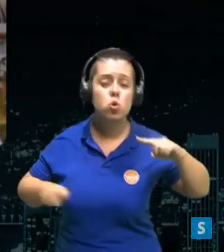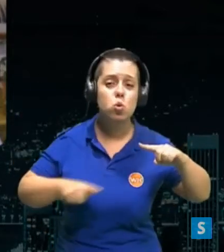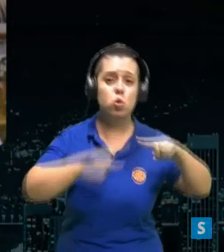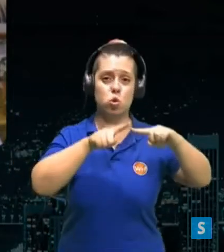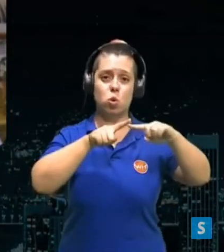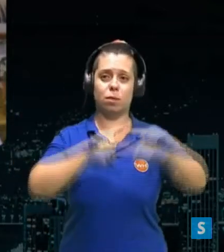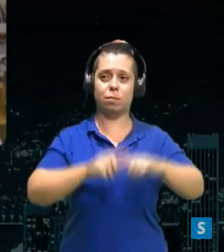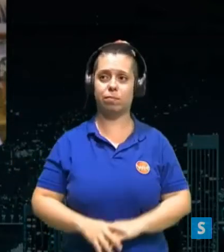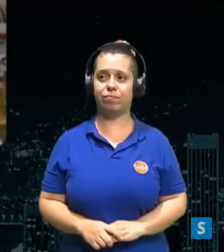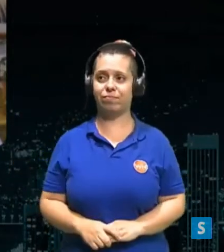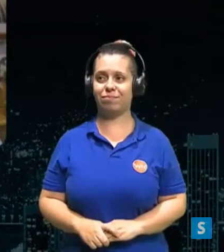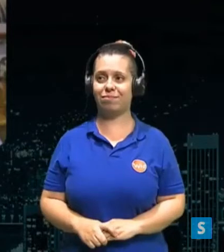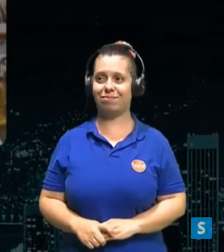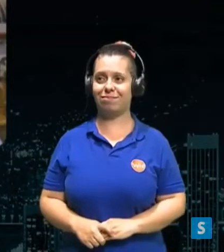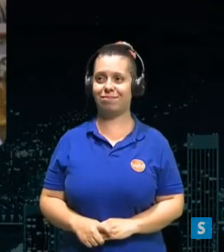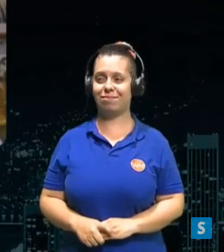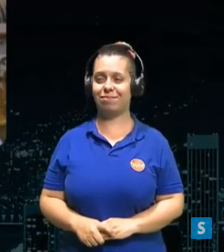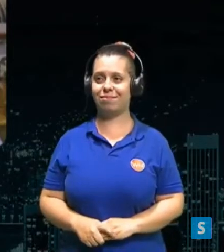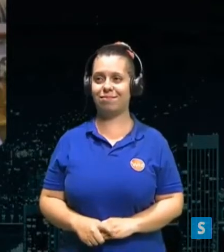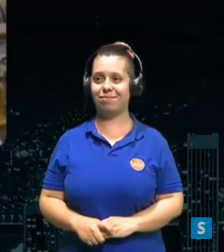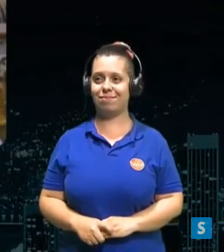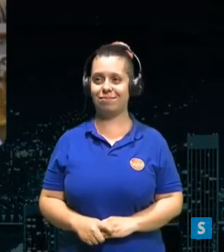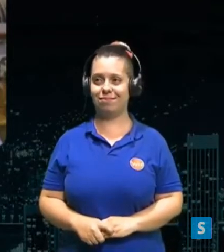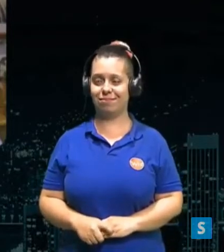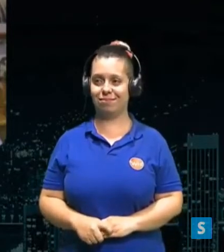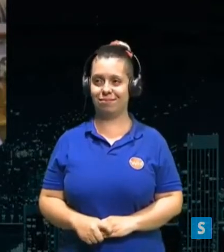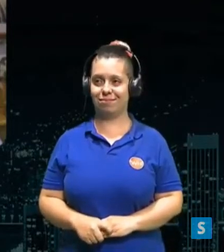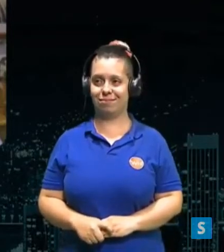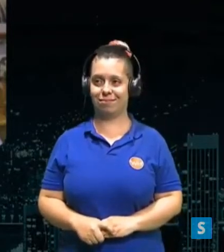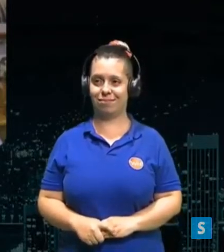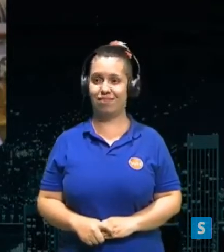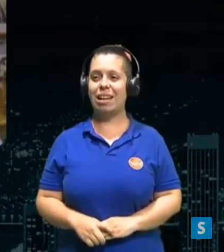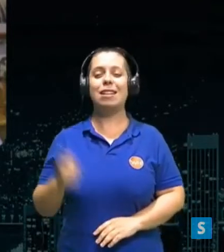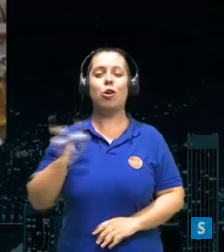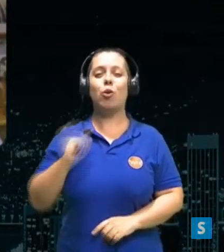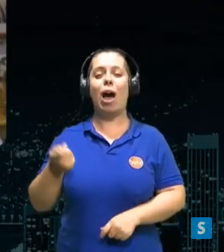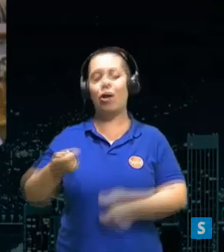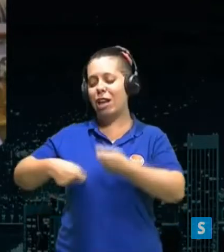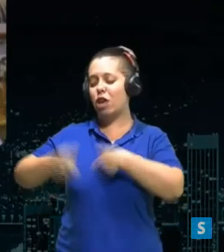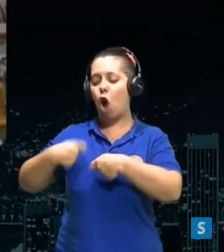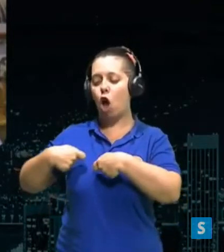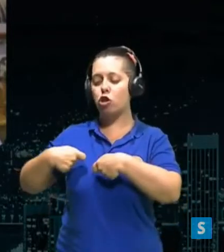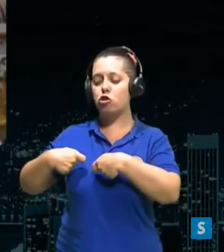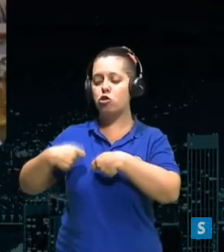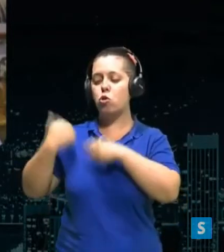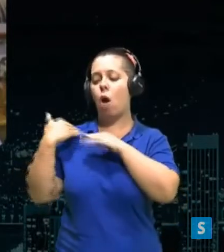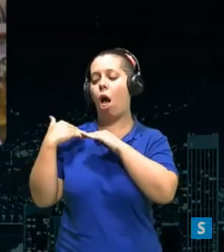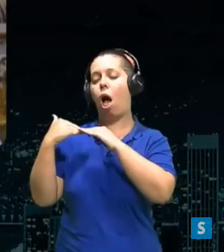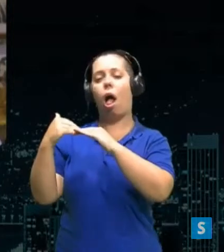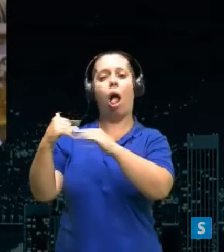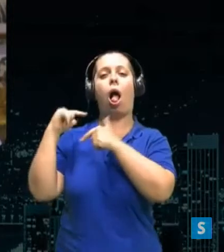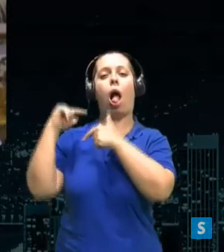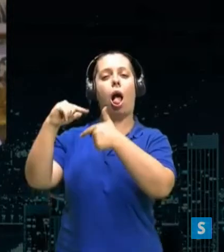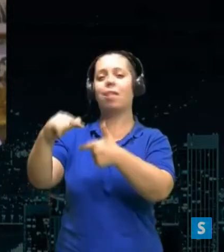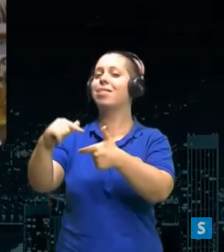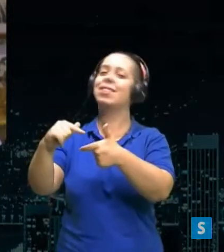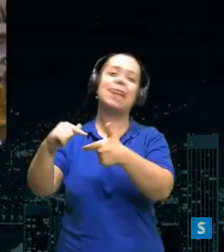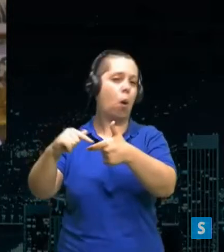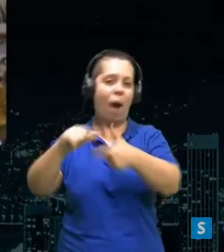é o negócio é não é o bis de Zezinho hoje ou não o negócio de sempre é o negócio incomum essa